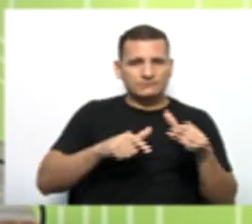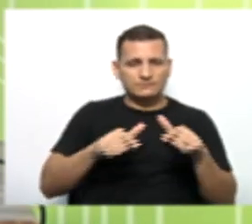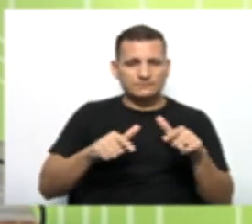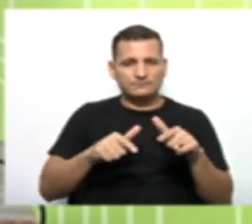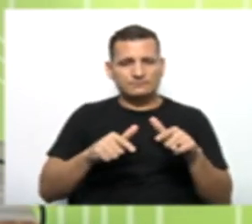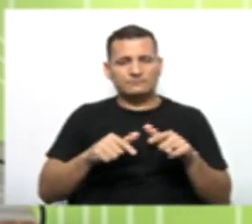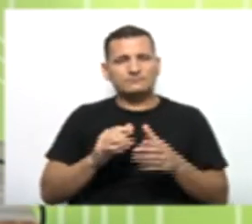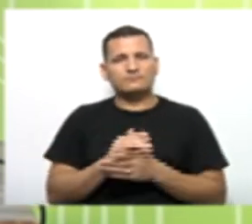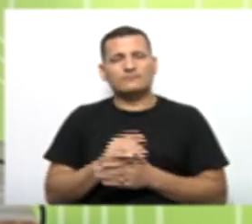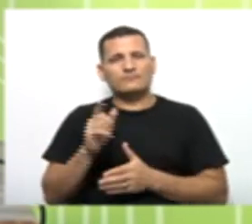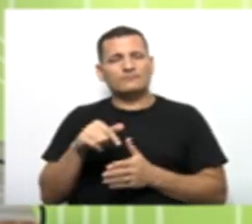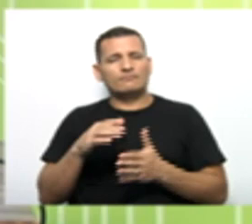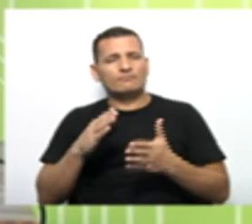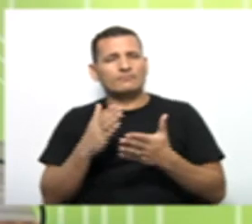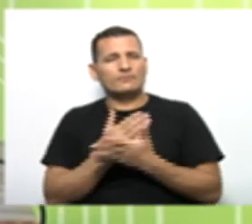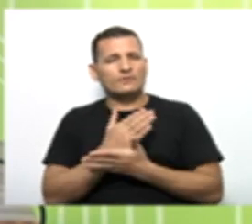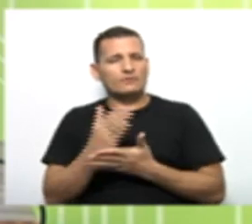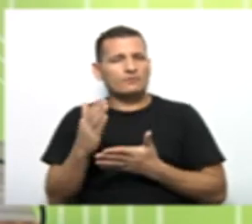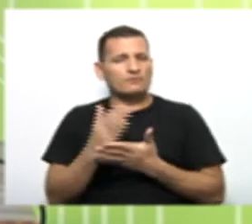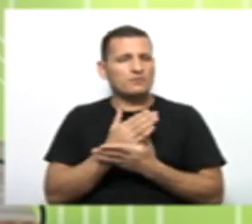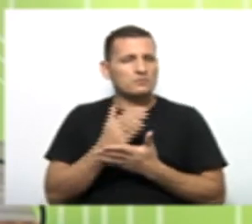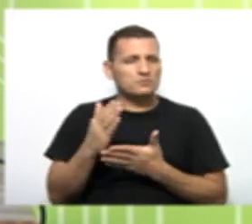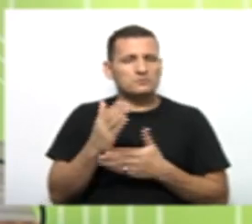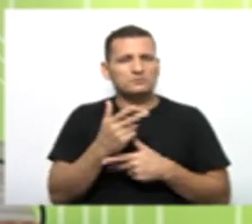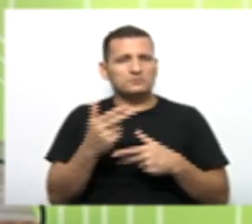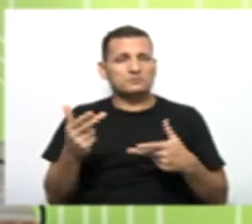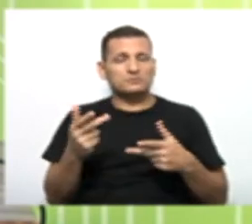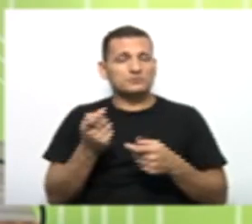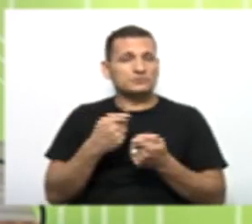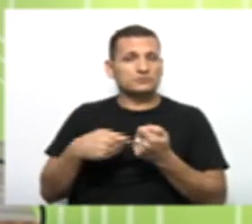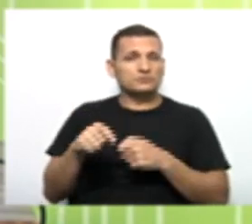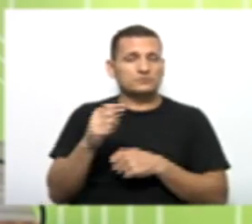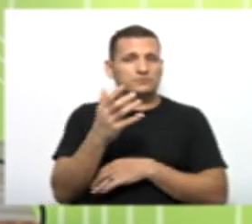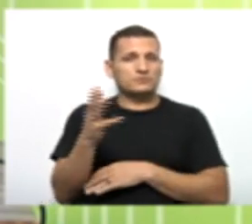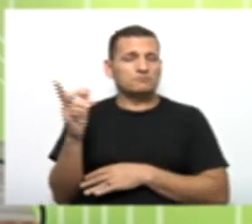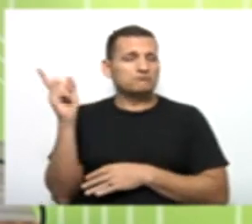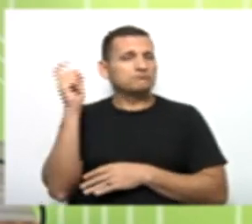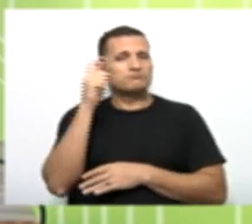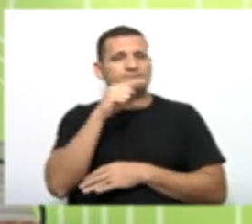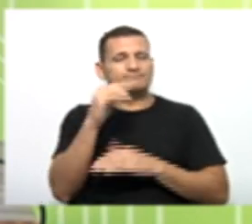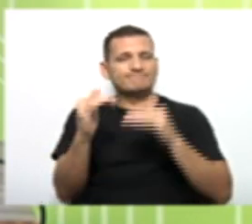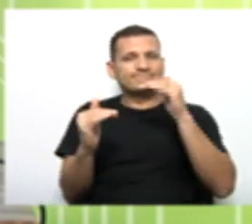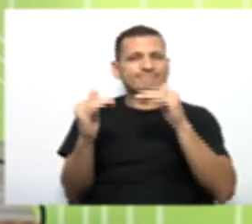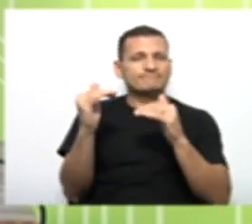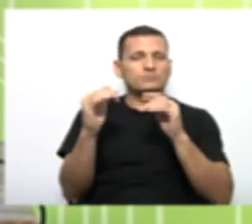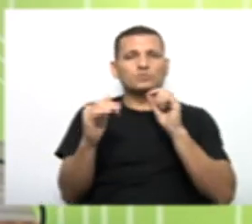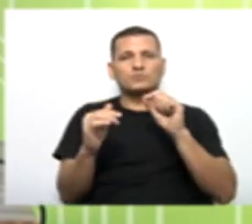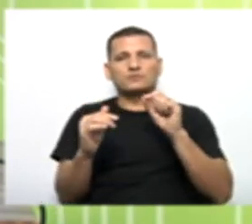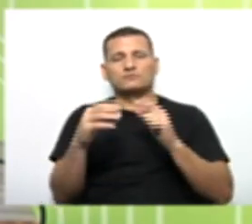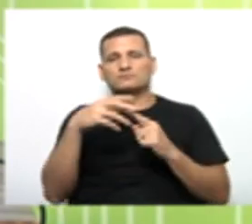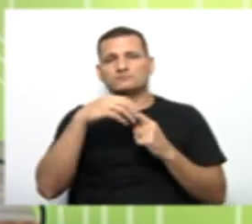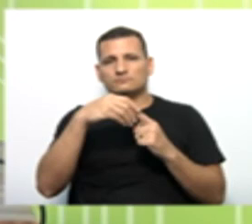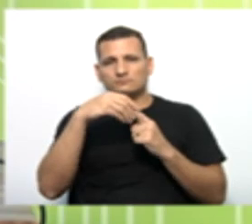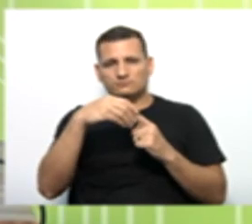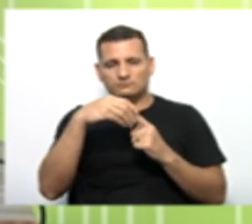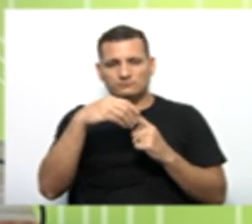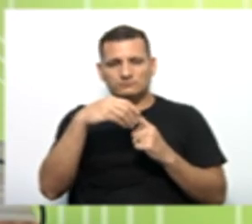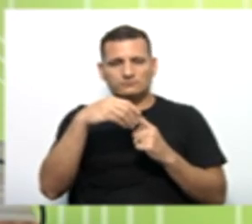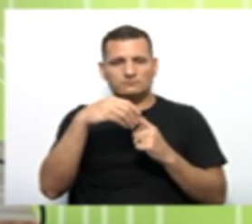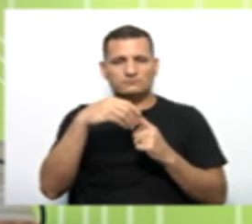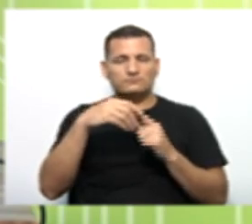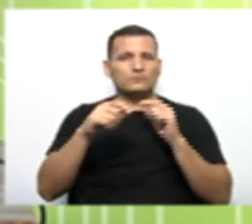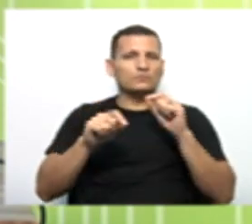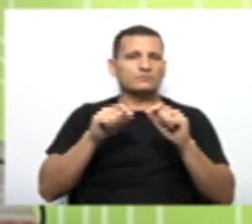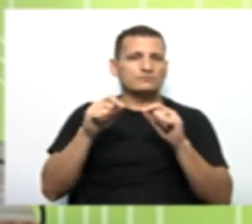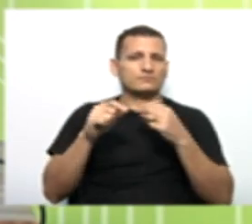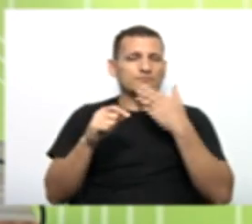são algumas das questões de gestão ambiental que são difíceis de se equacionar. O que é prioridade? Ou seja, o que é